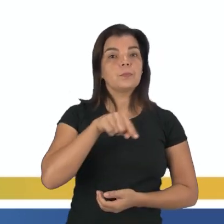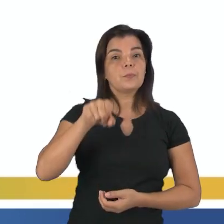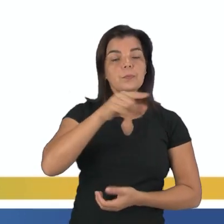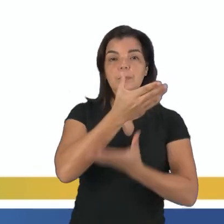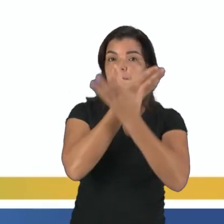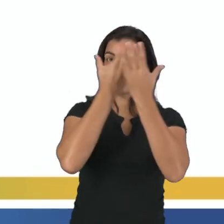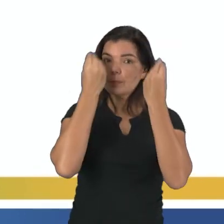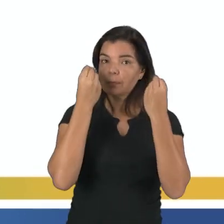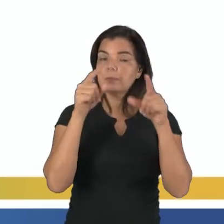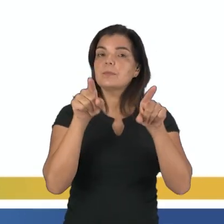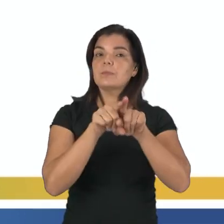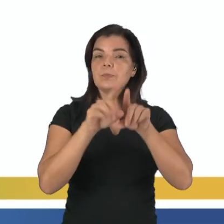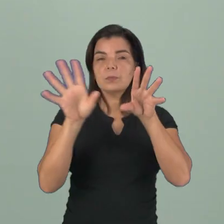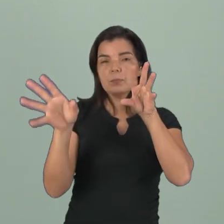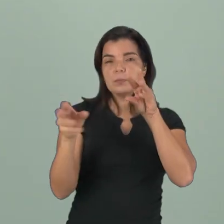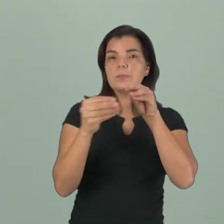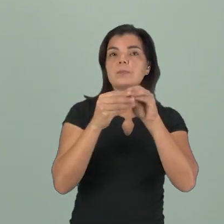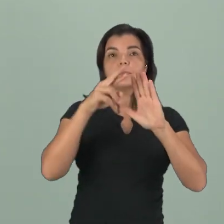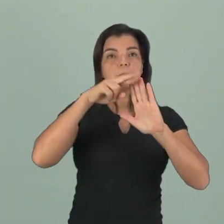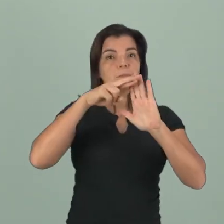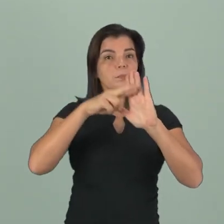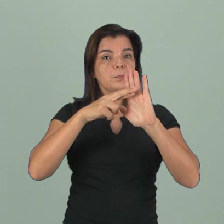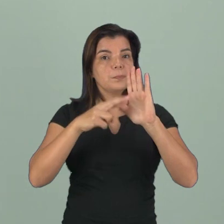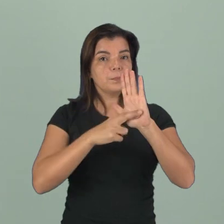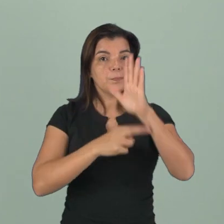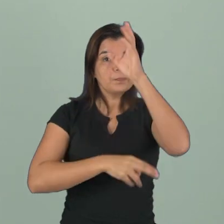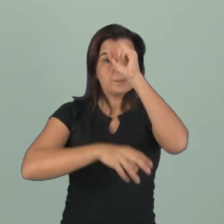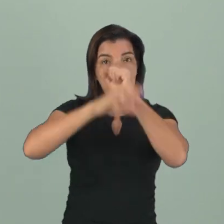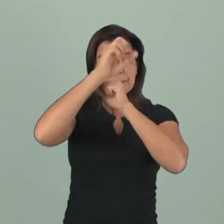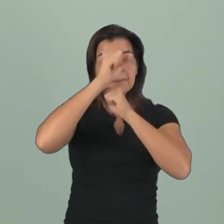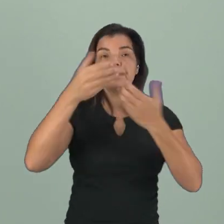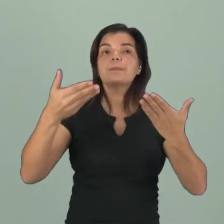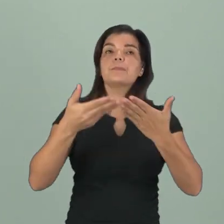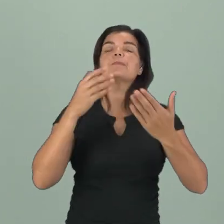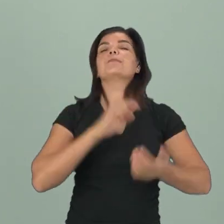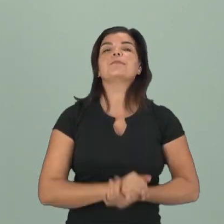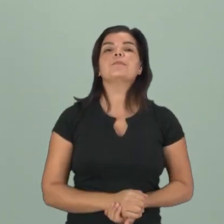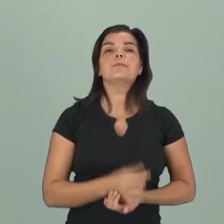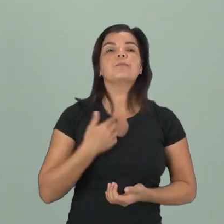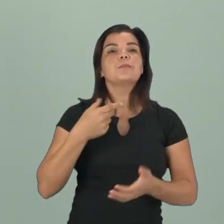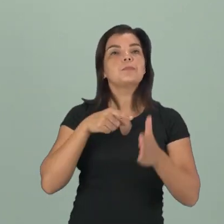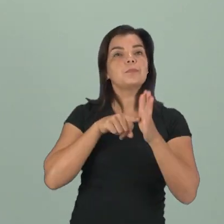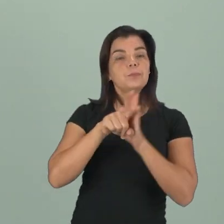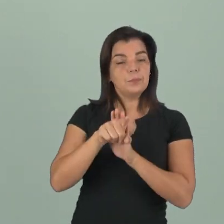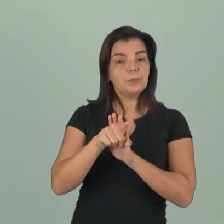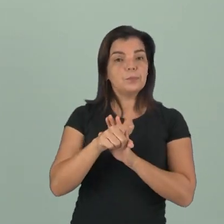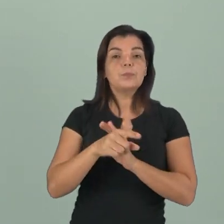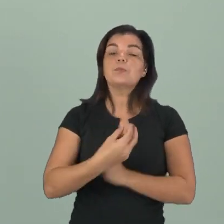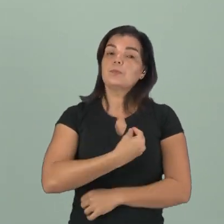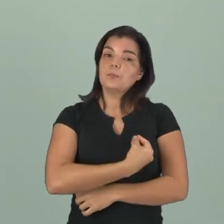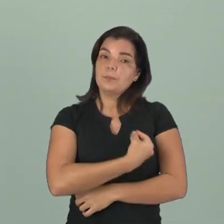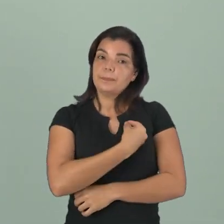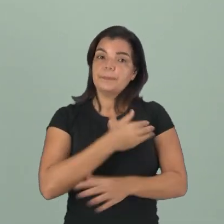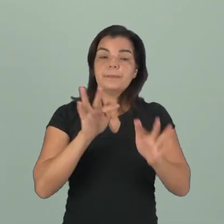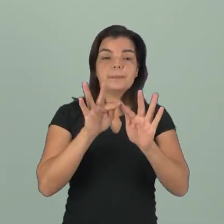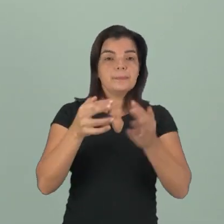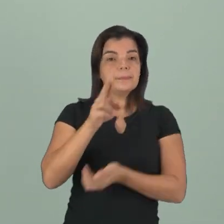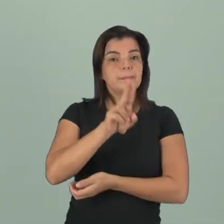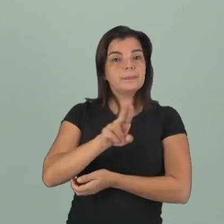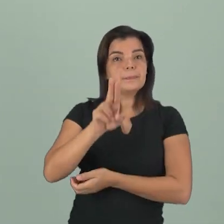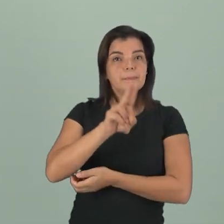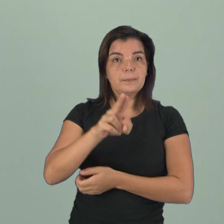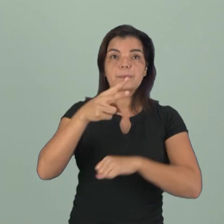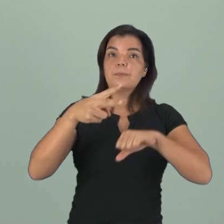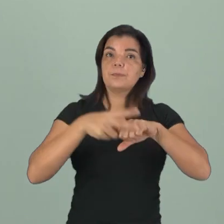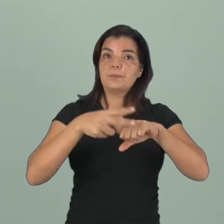não esquecerem, vamos fazer um resumozinho das regras que nós acabamos de aprender. Então, quando a gente faz perguntas no presente simples, nós precisamos usar